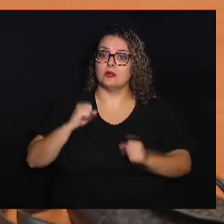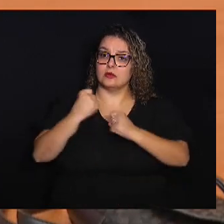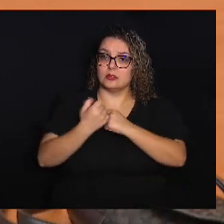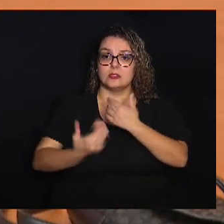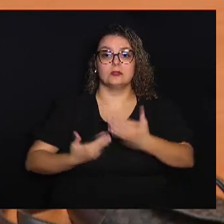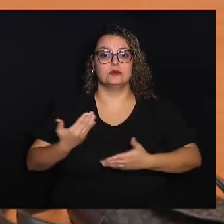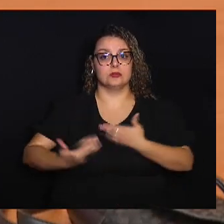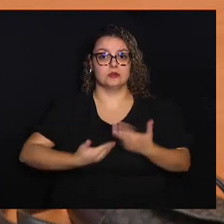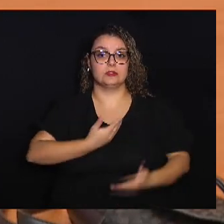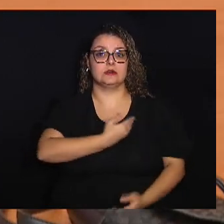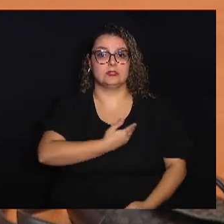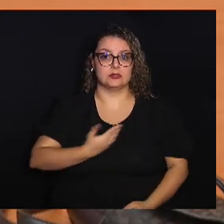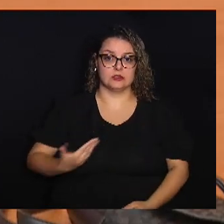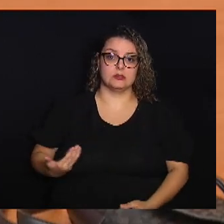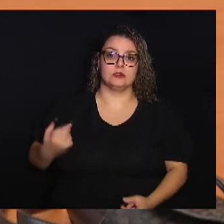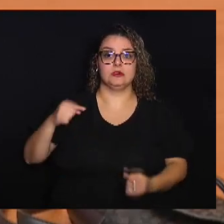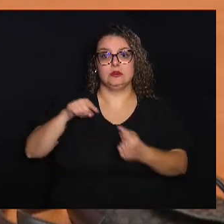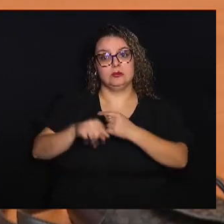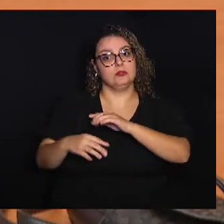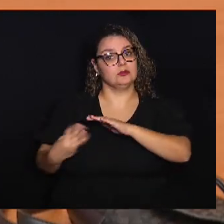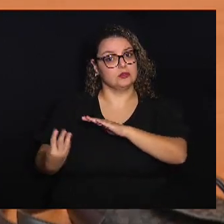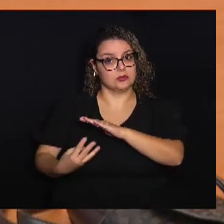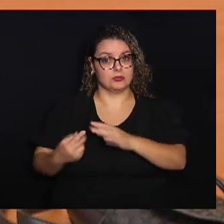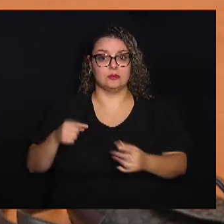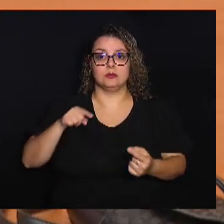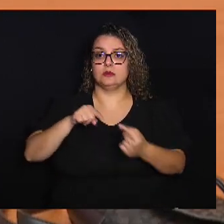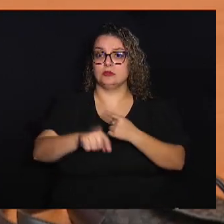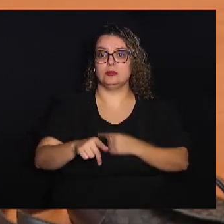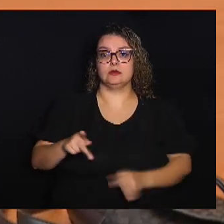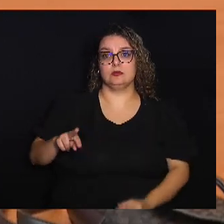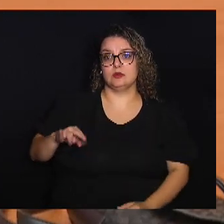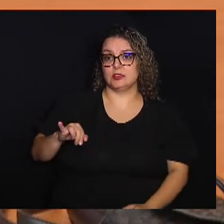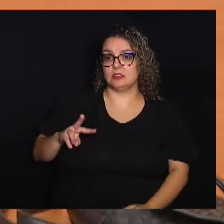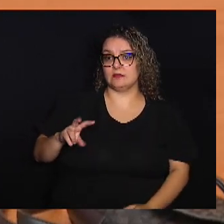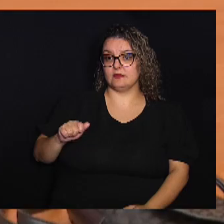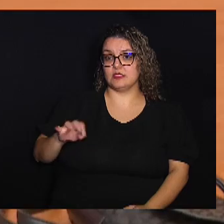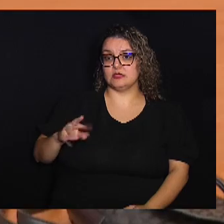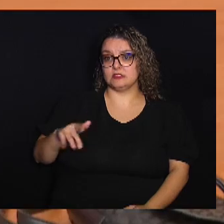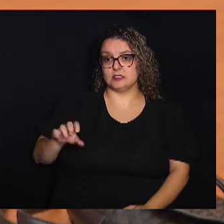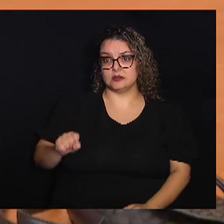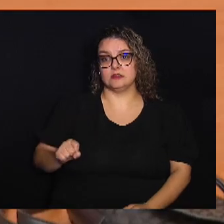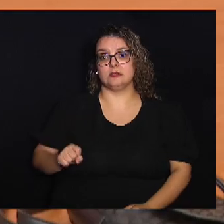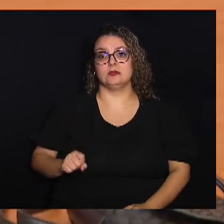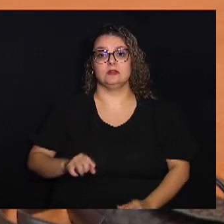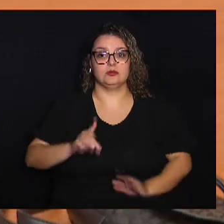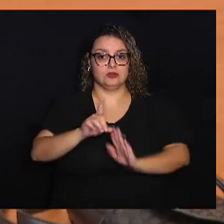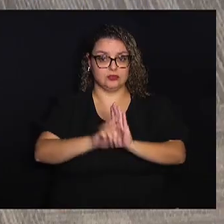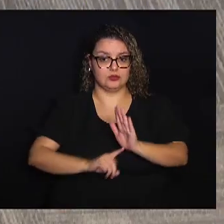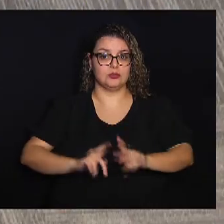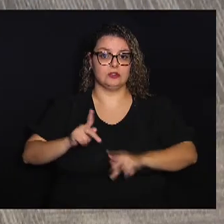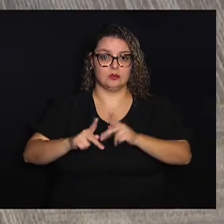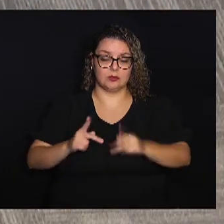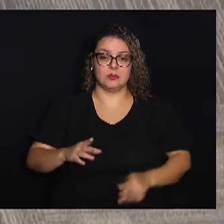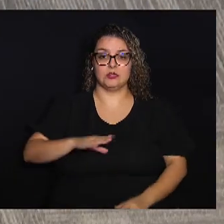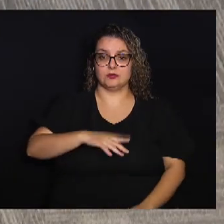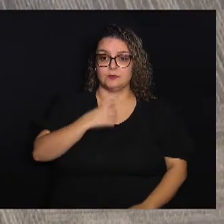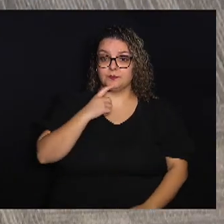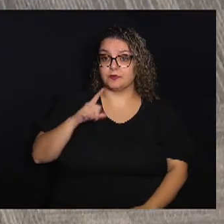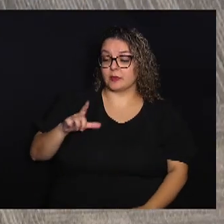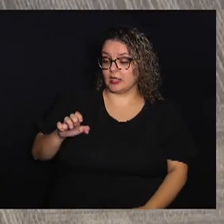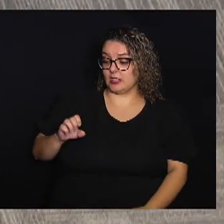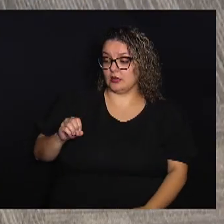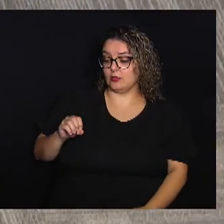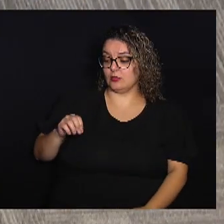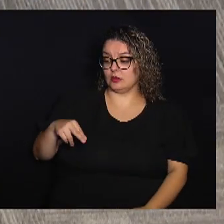serviços públicos e contra a terceirização, contra a privatização e a defesa dos direitos da população de Campinas. Leonardo